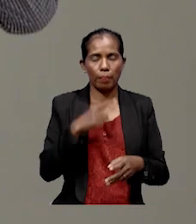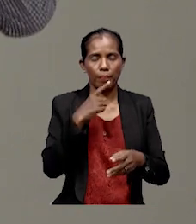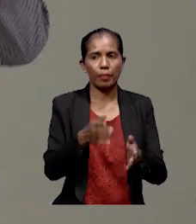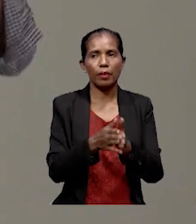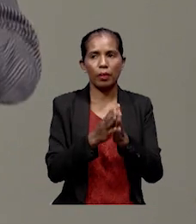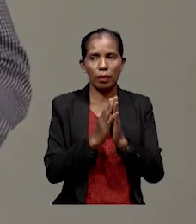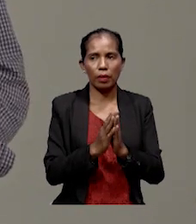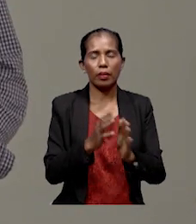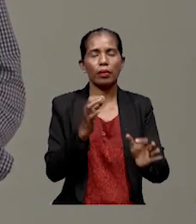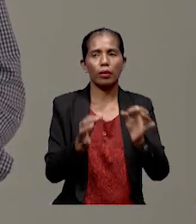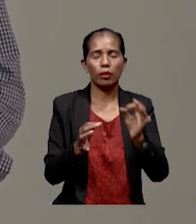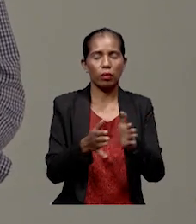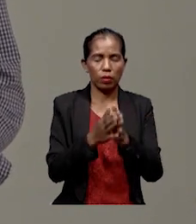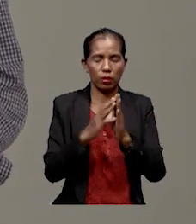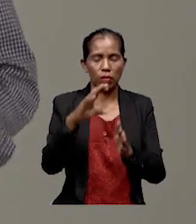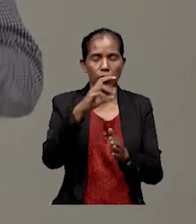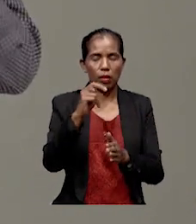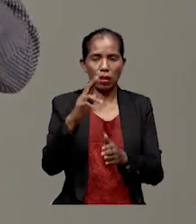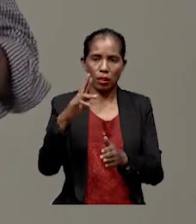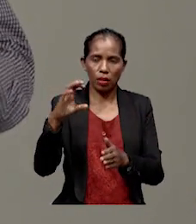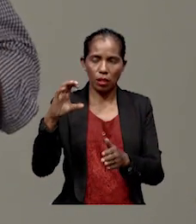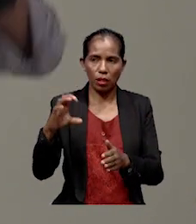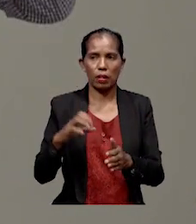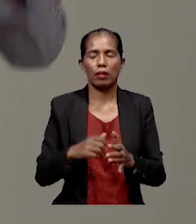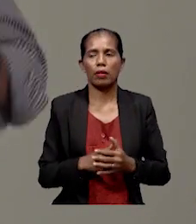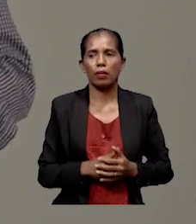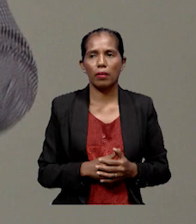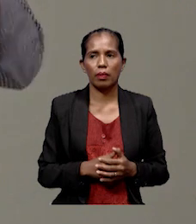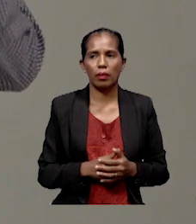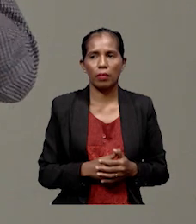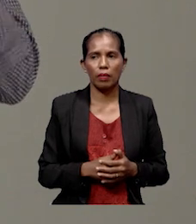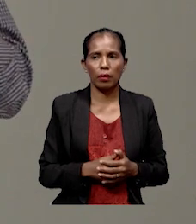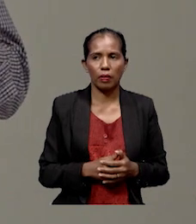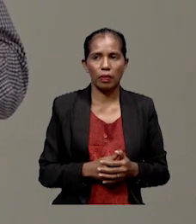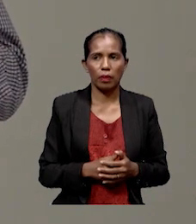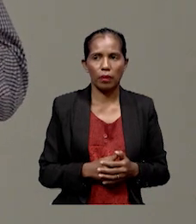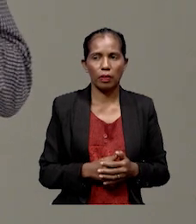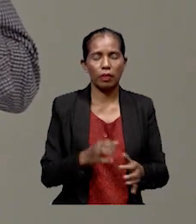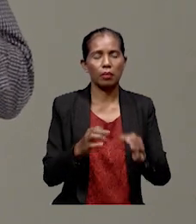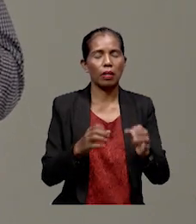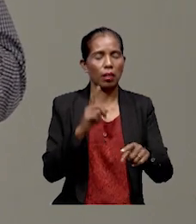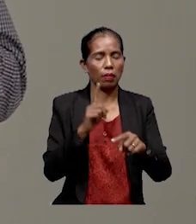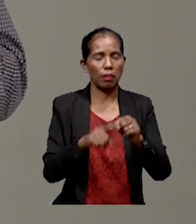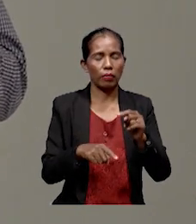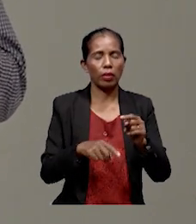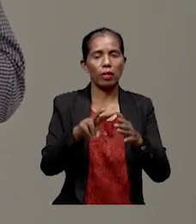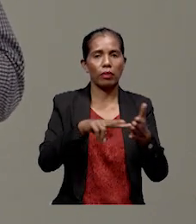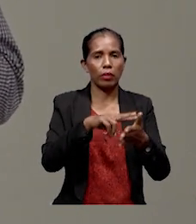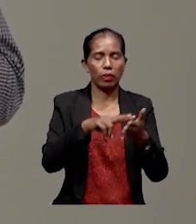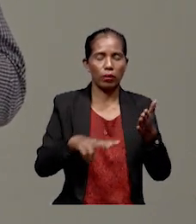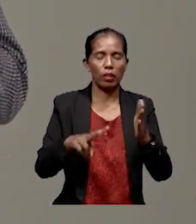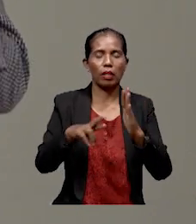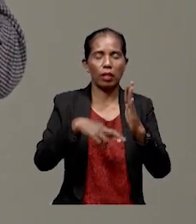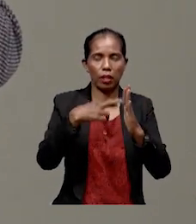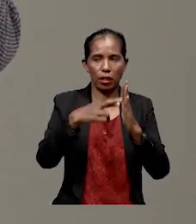volta sem tirada. E foram uma volta com a saúde, viola apenas. E devemos a questão. Da